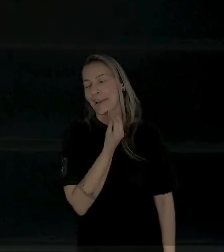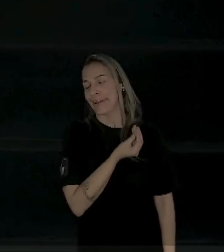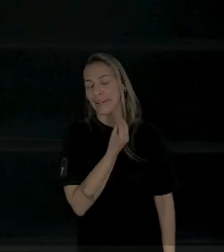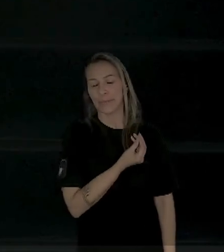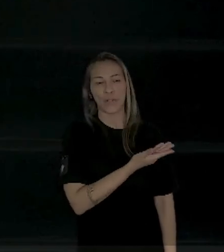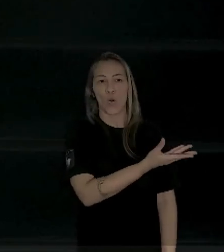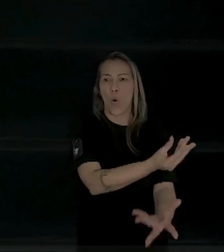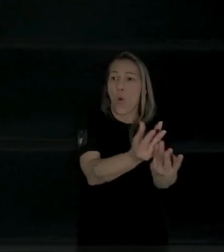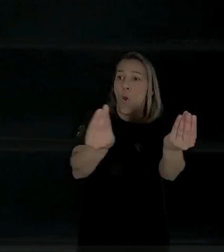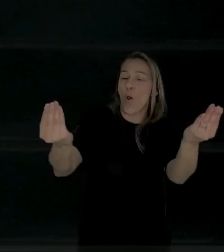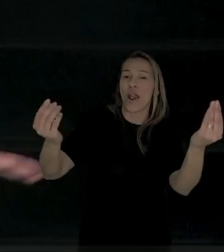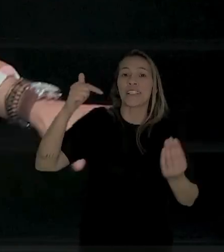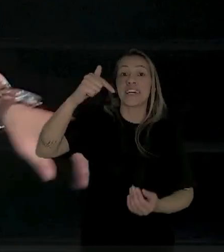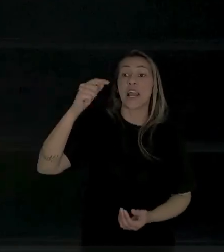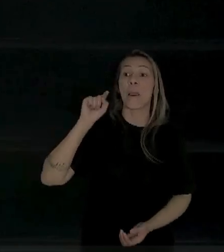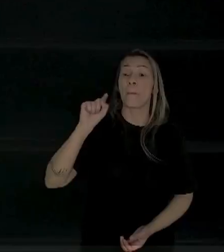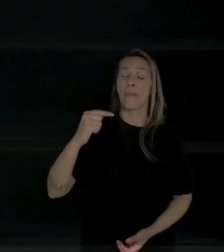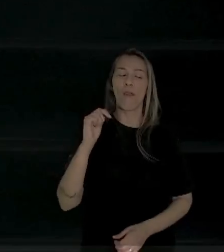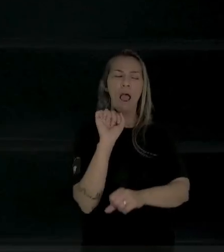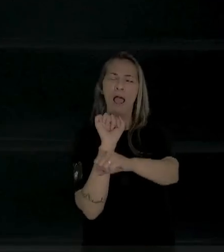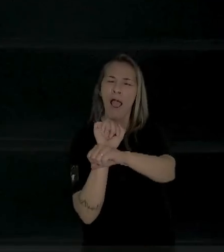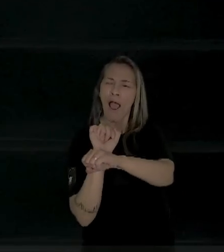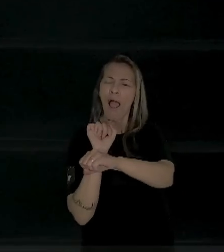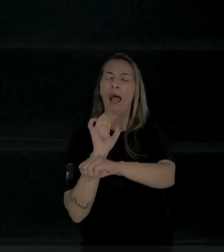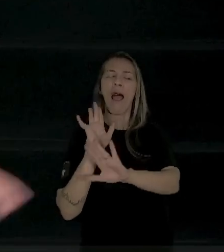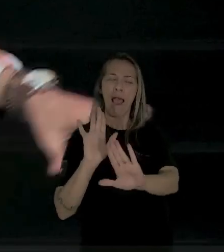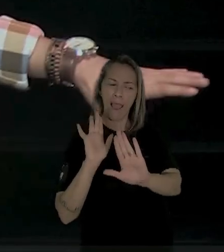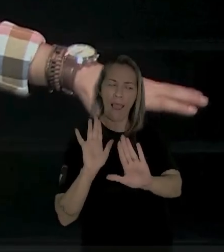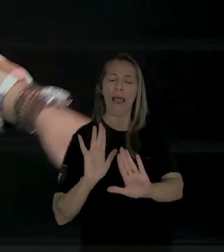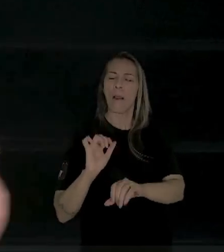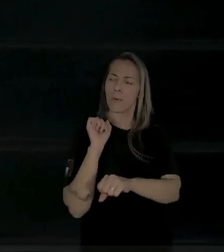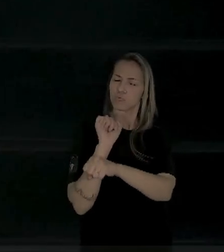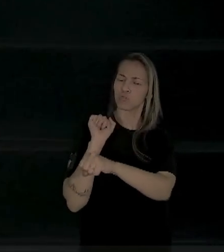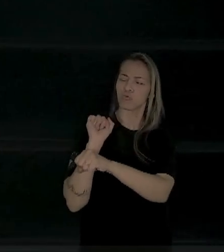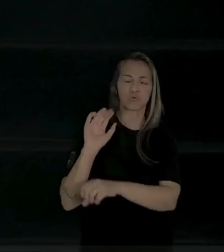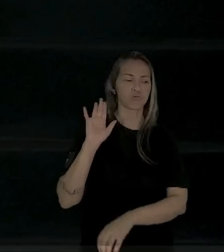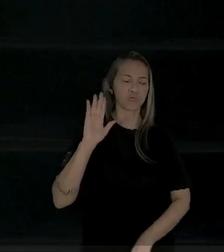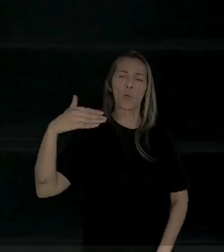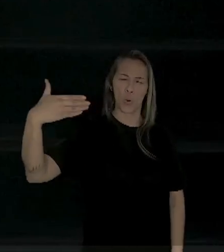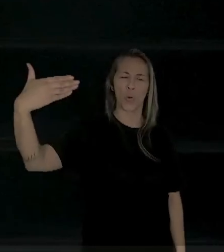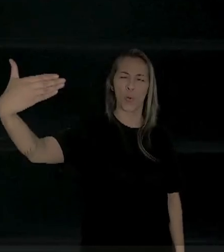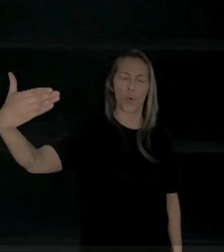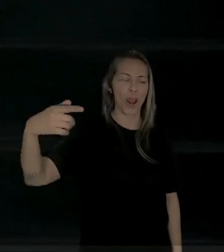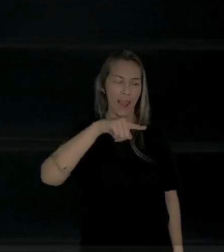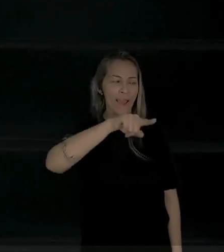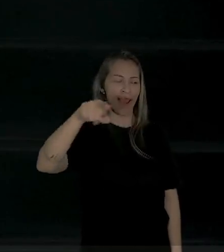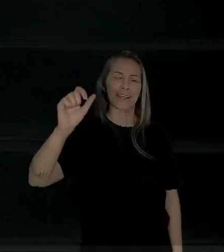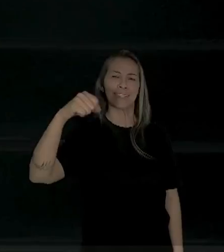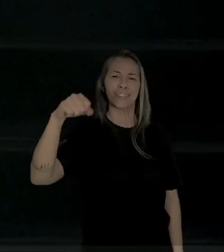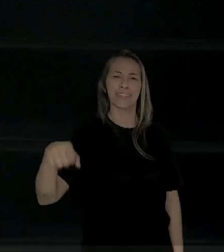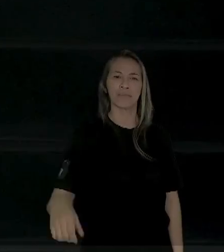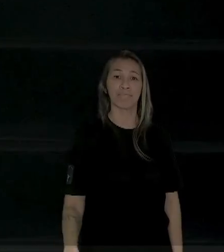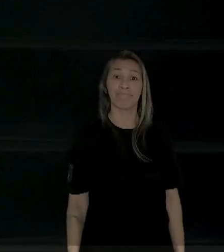que não se dobraram lá, que eu os guardei. Você quer morrer? Morre. Tem mais 7 mil para fazer a obra. Deus não precisa de